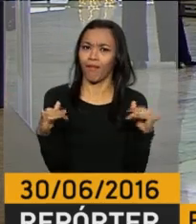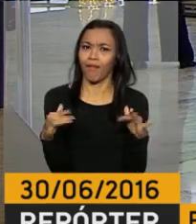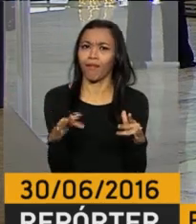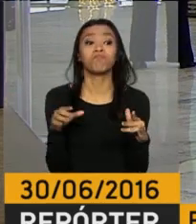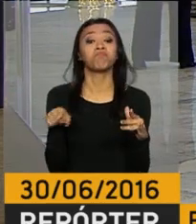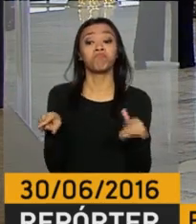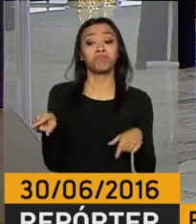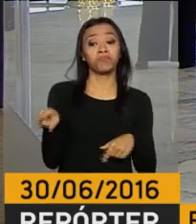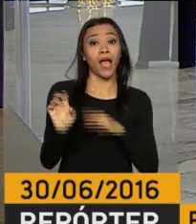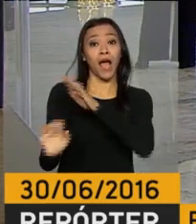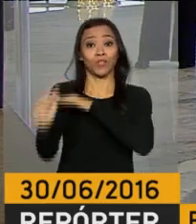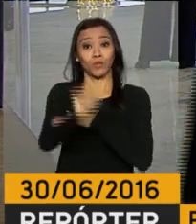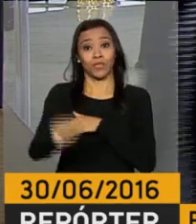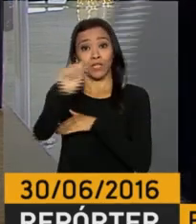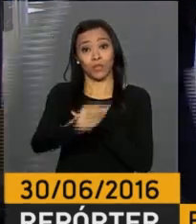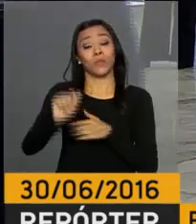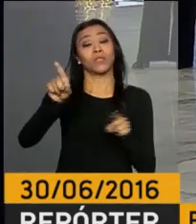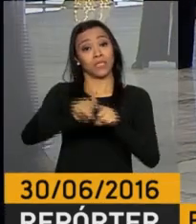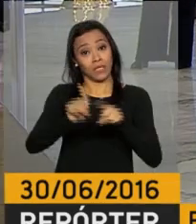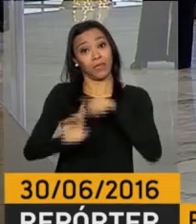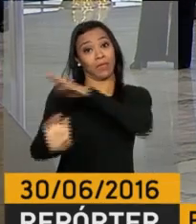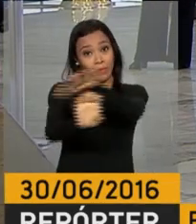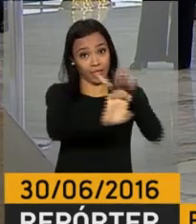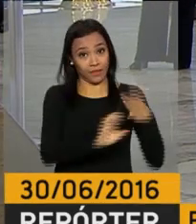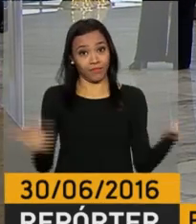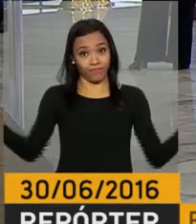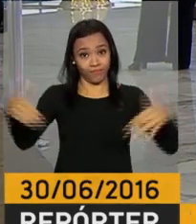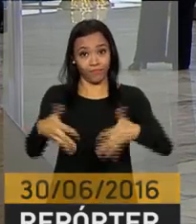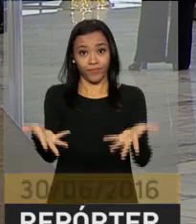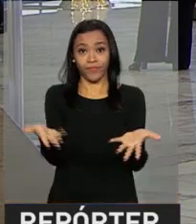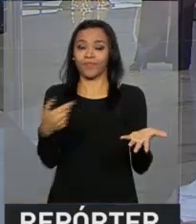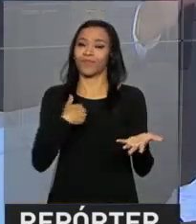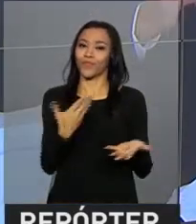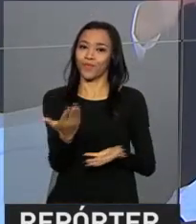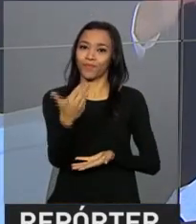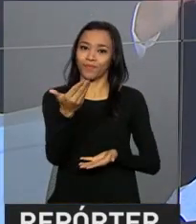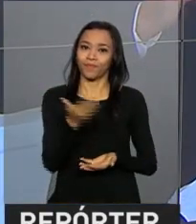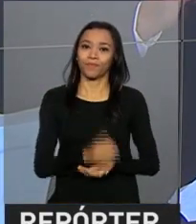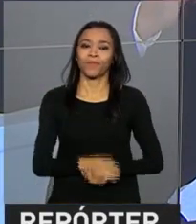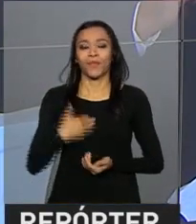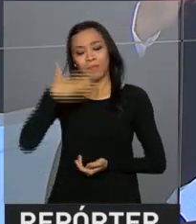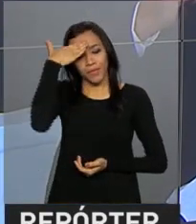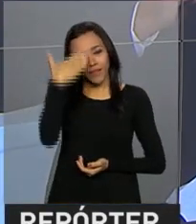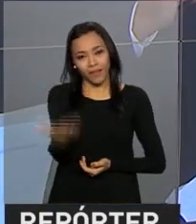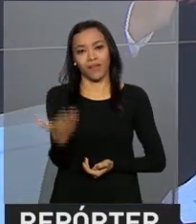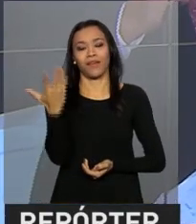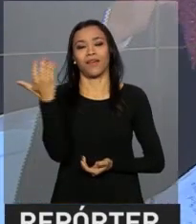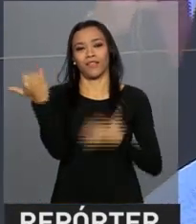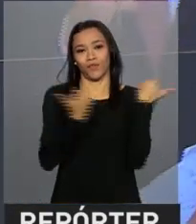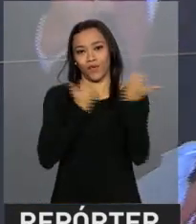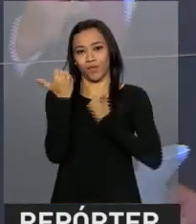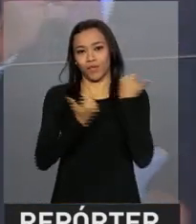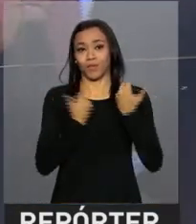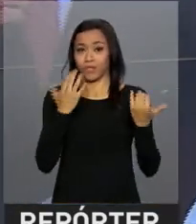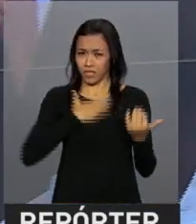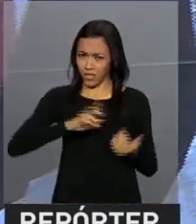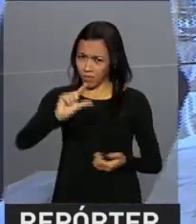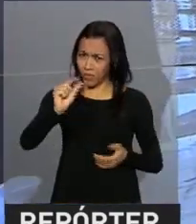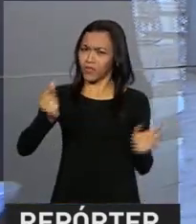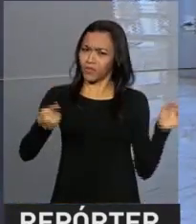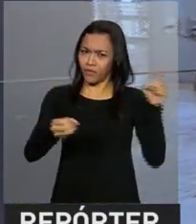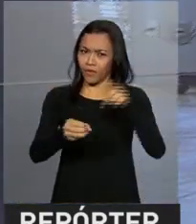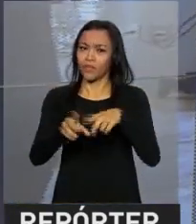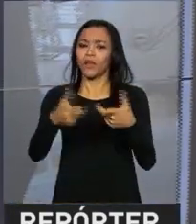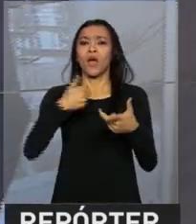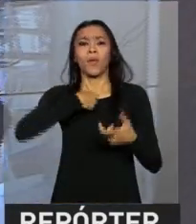associações comerciais e empresariais Daniele Voltamos com você obrigada João Pedro pelas suas informações ao vivo daqui a pouco a gente volta